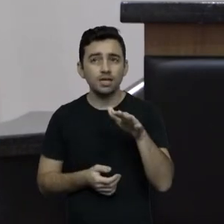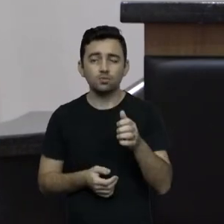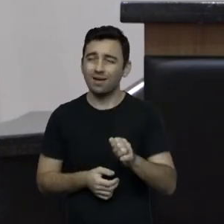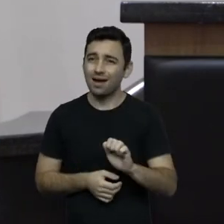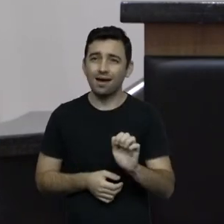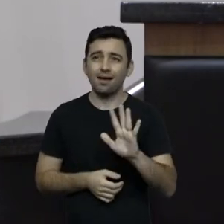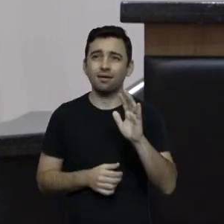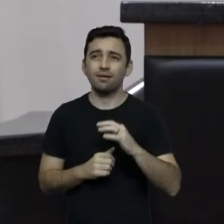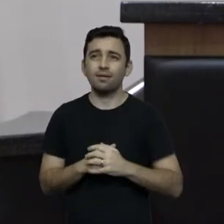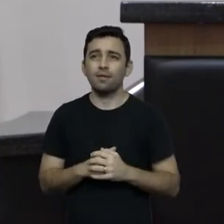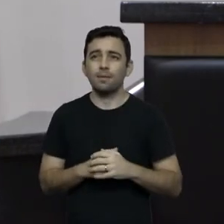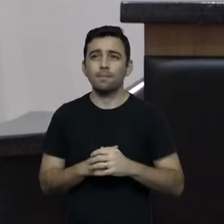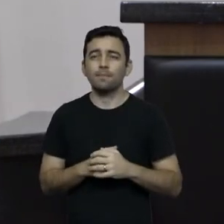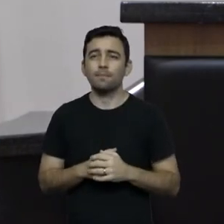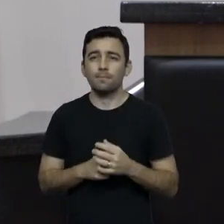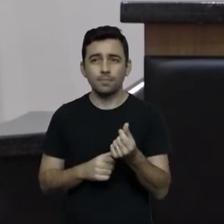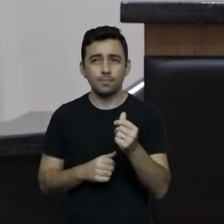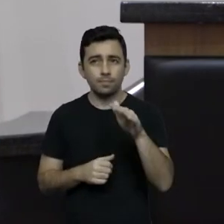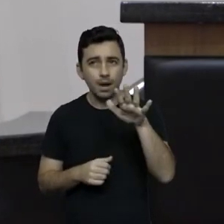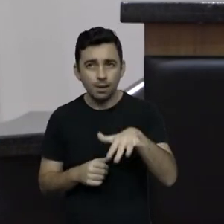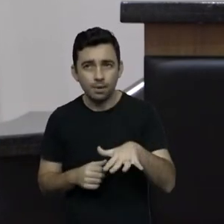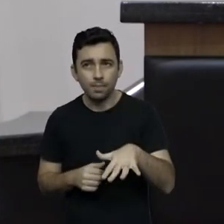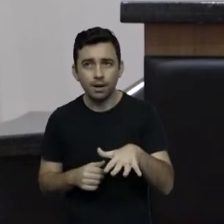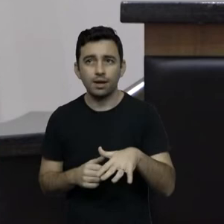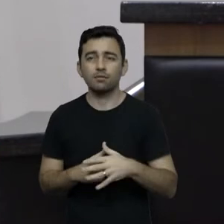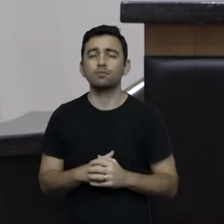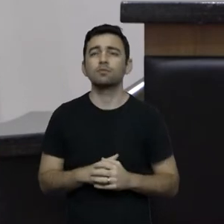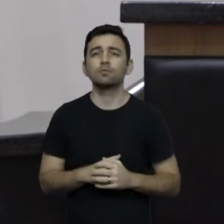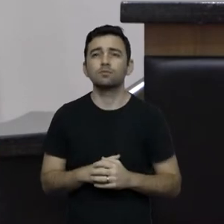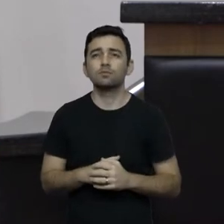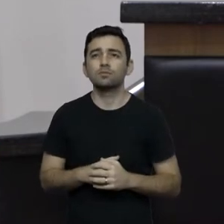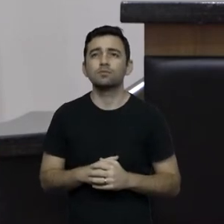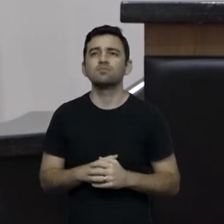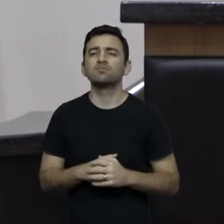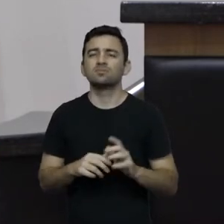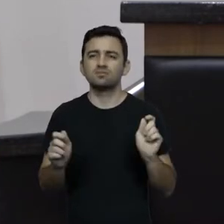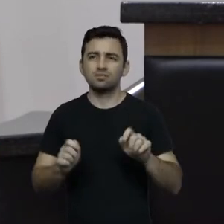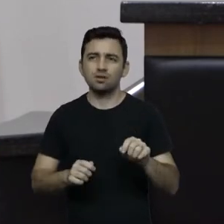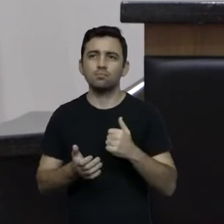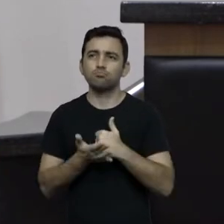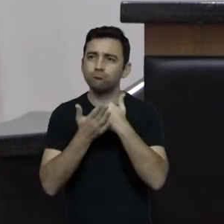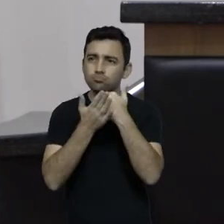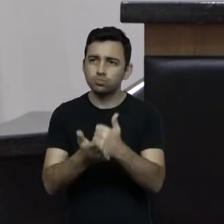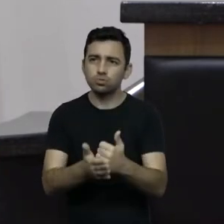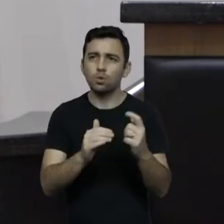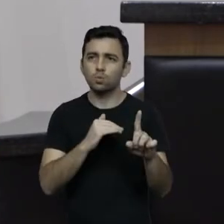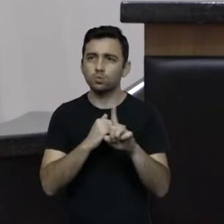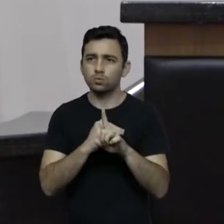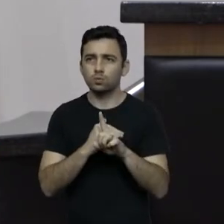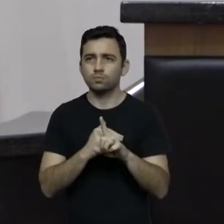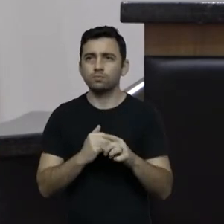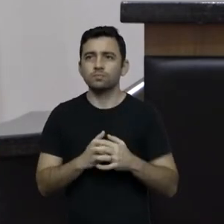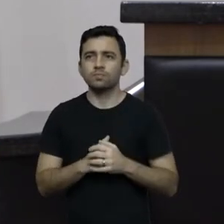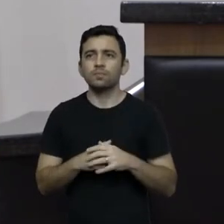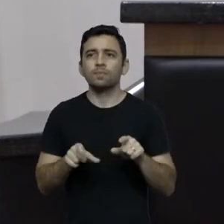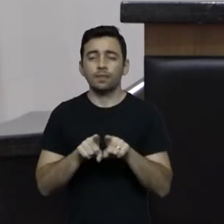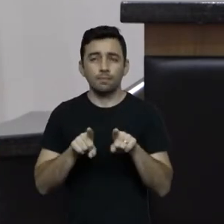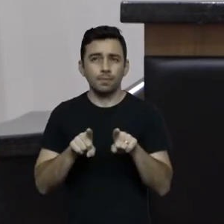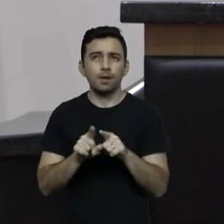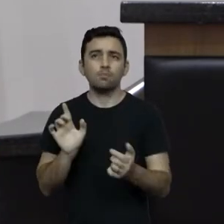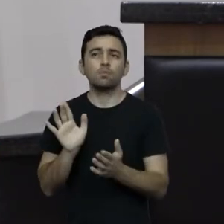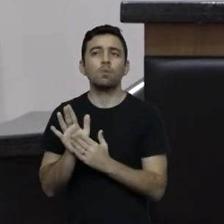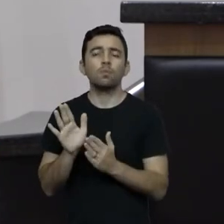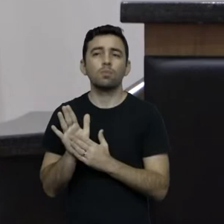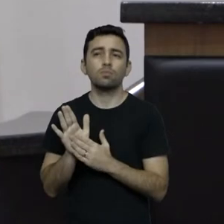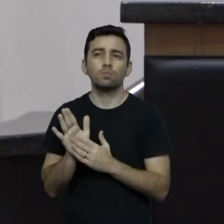aliás de verdade eu fico o preço fique mais barato para o consumidor é isso e uma proposta que tá aí